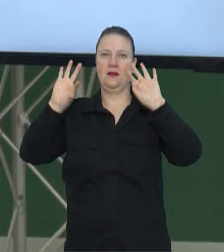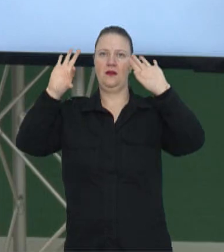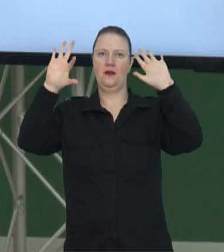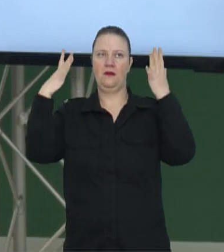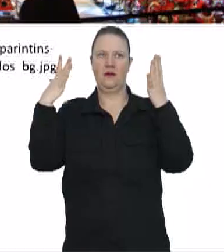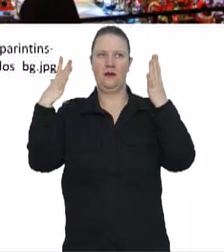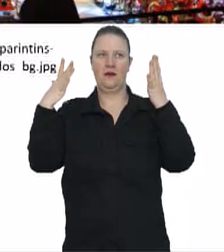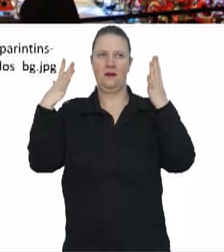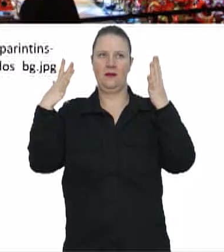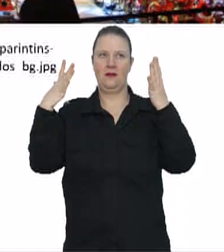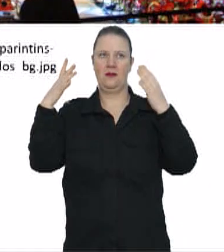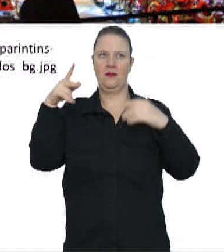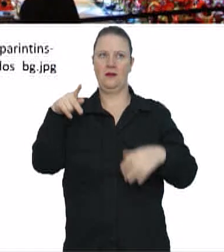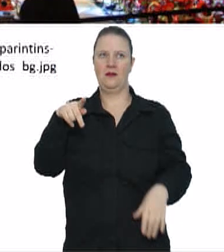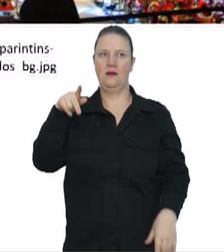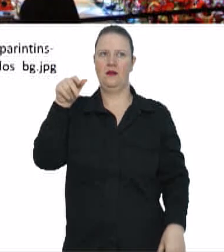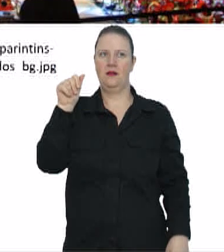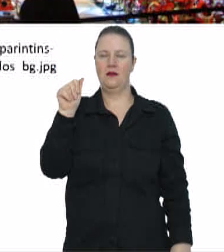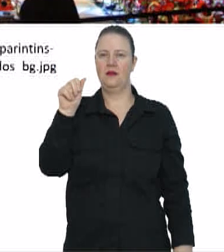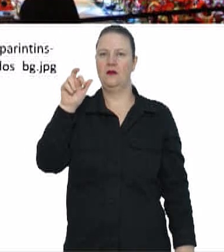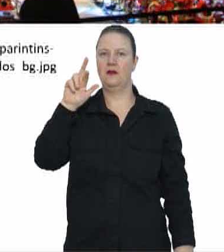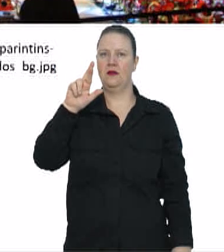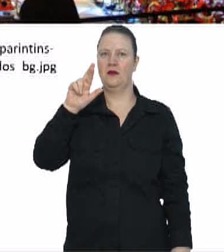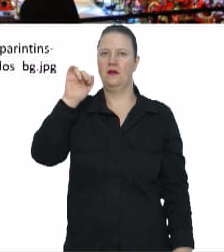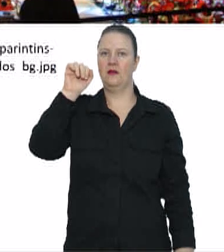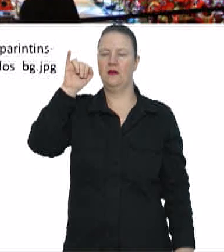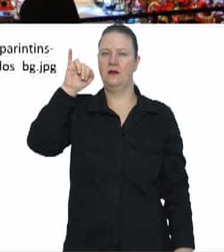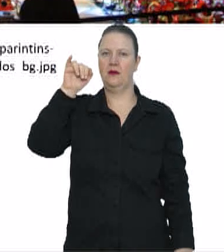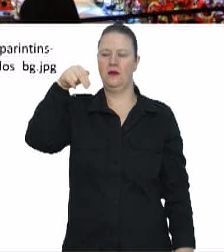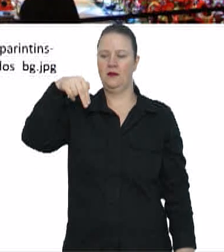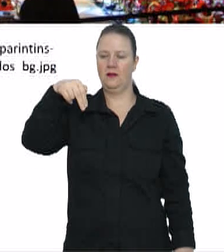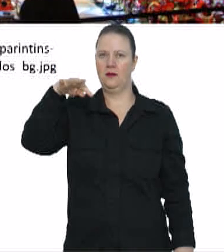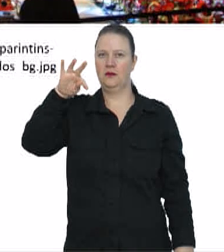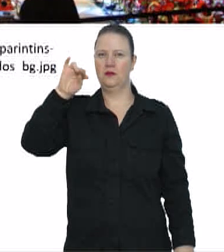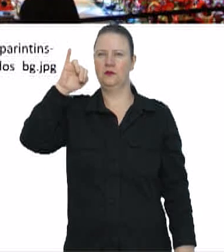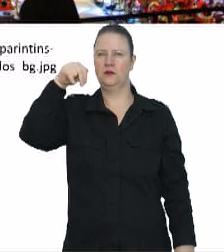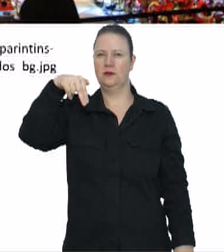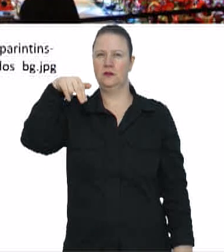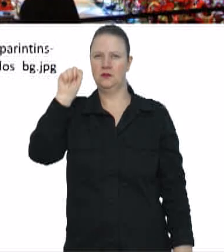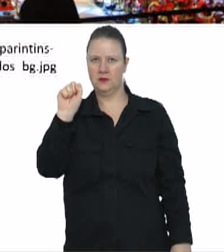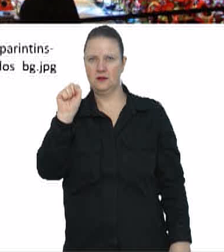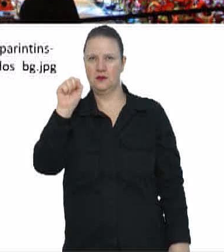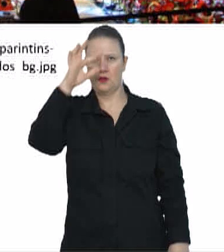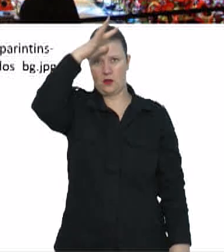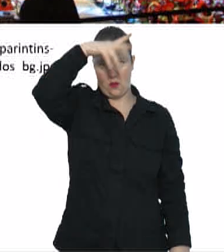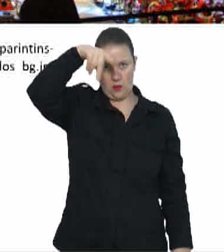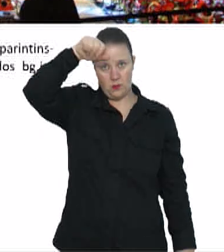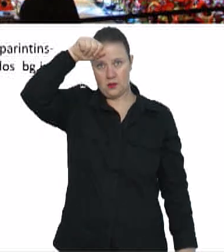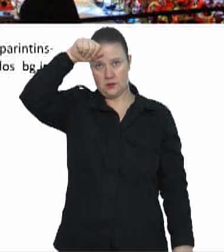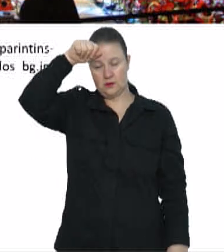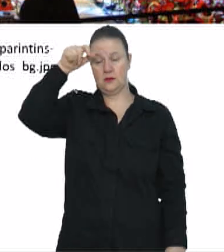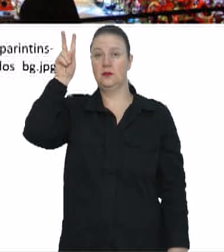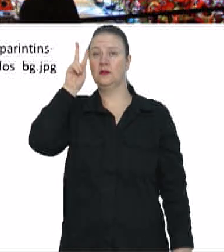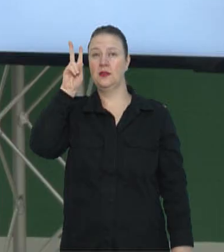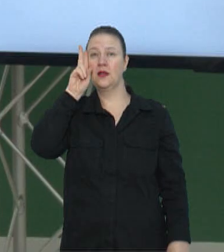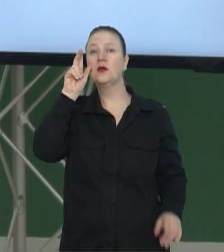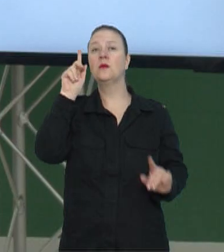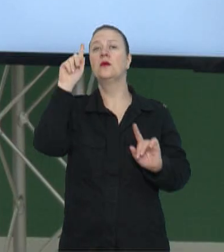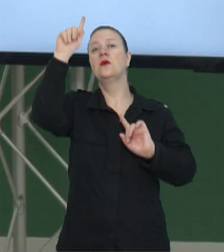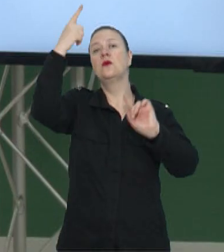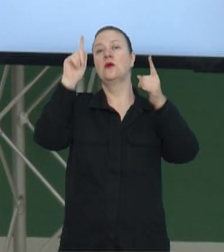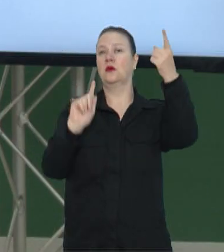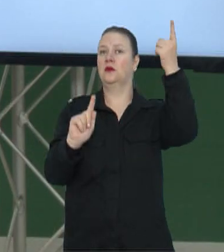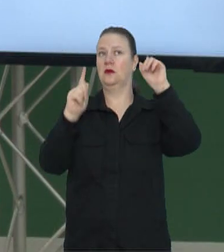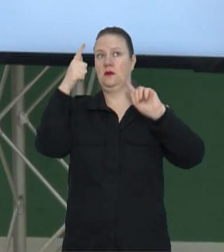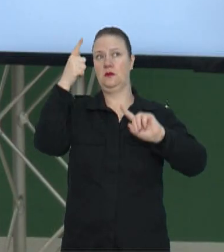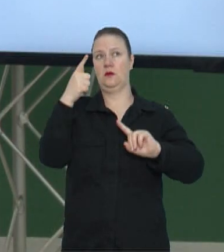né? No Amazonas. Ele tem características assim que lembram o carnaval, mas é uma